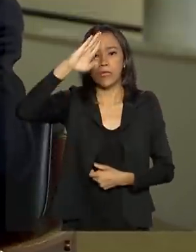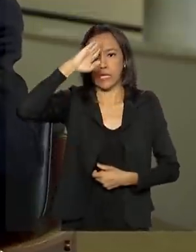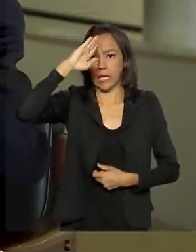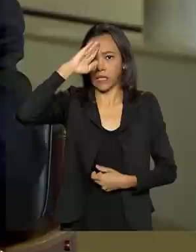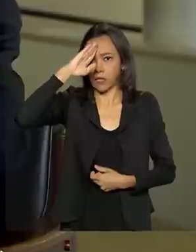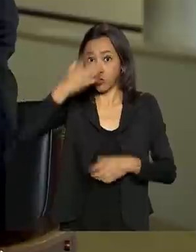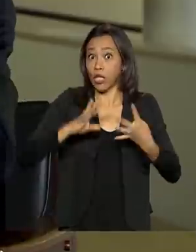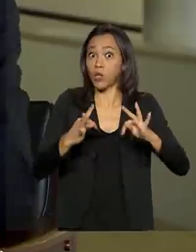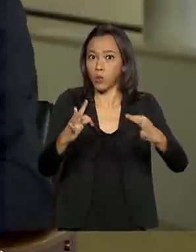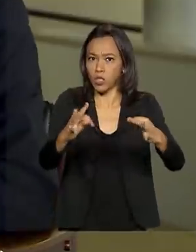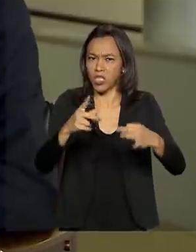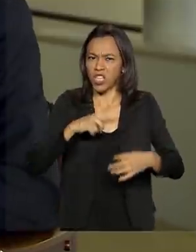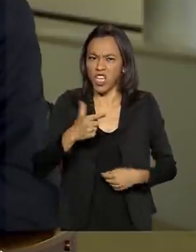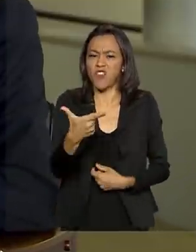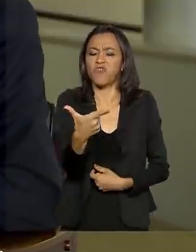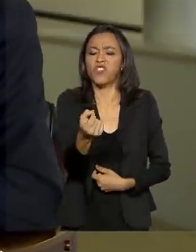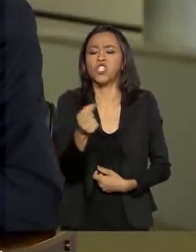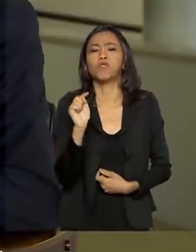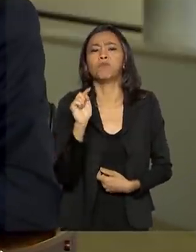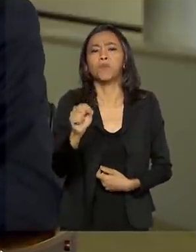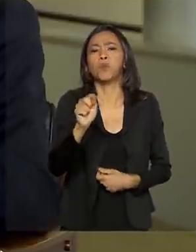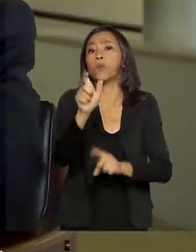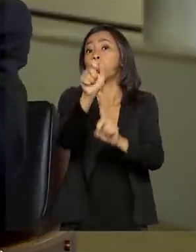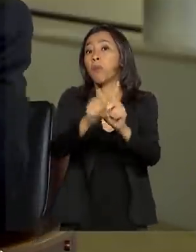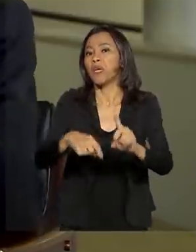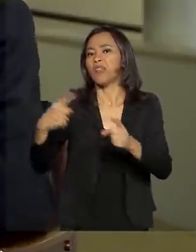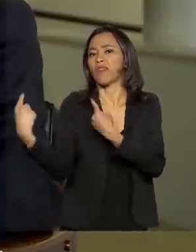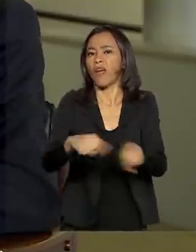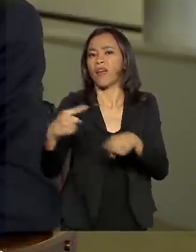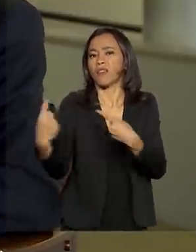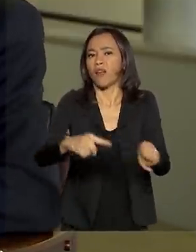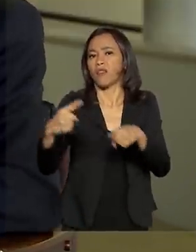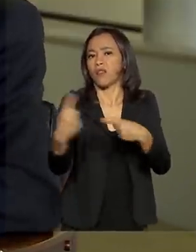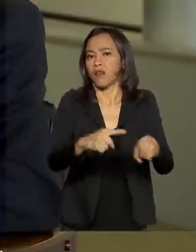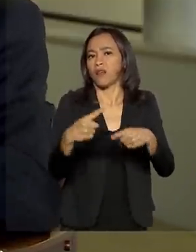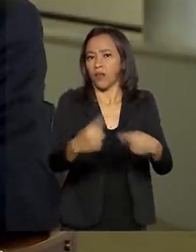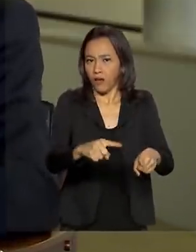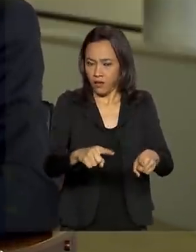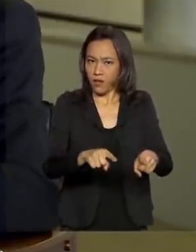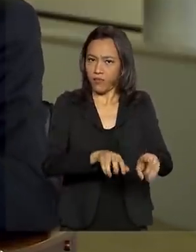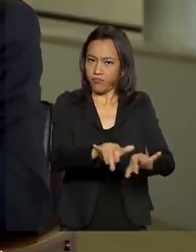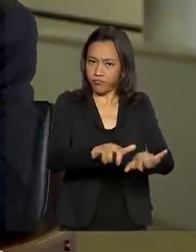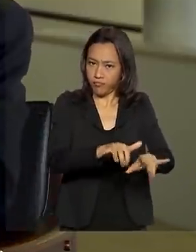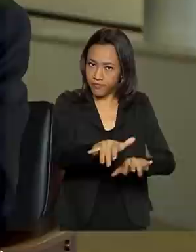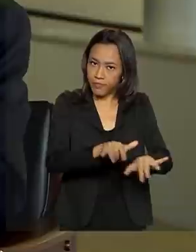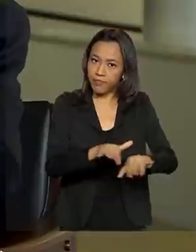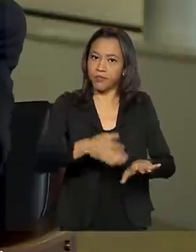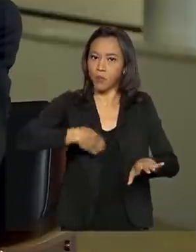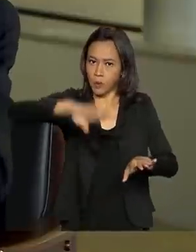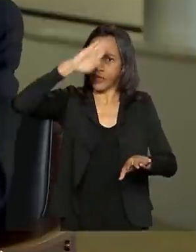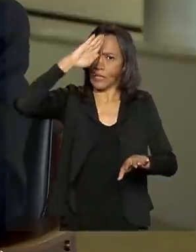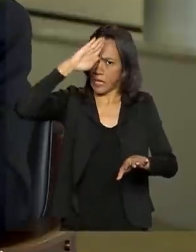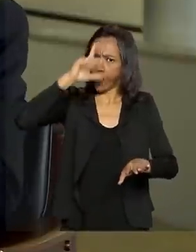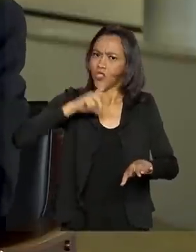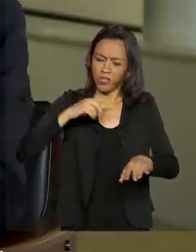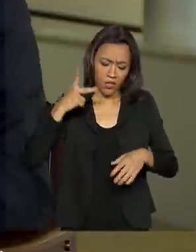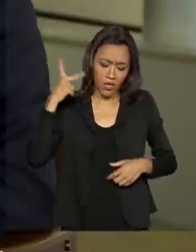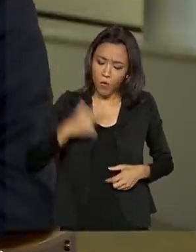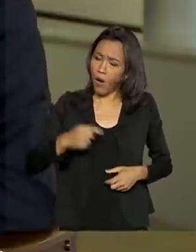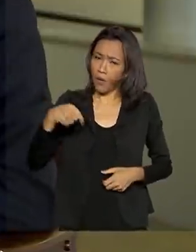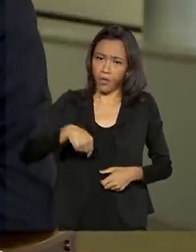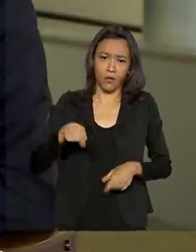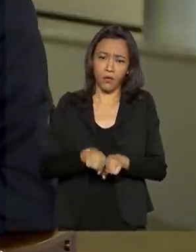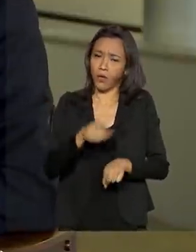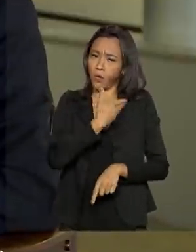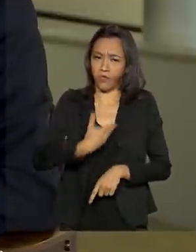uma média de 20 mil ataques mensais na rede do Exército. Tivemos êxito o tempo todo e aqui a mesma coisa.